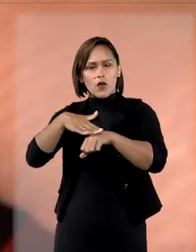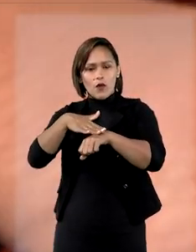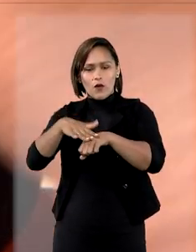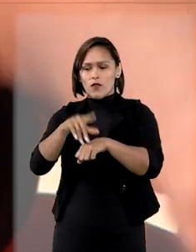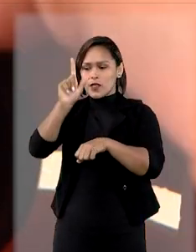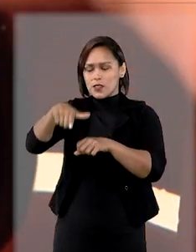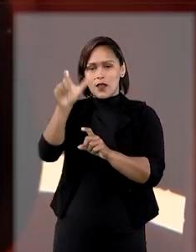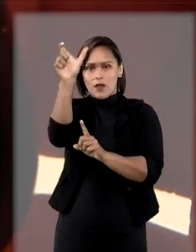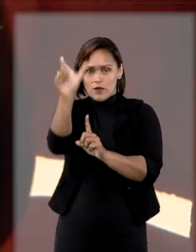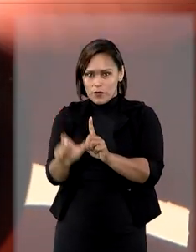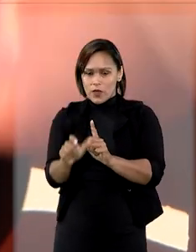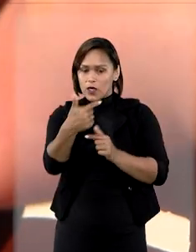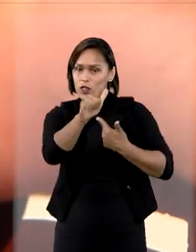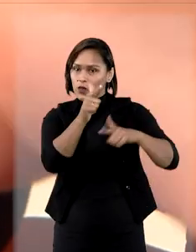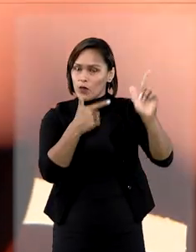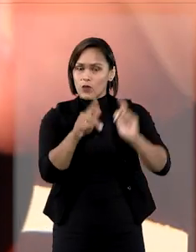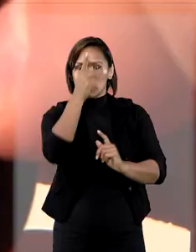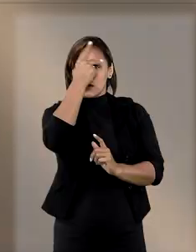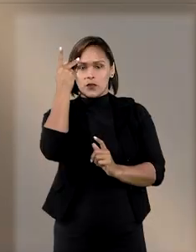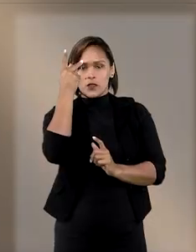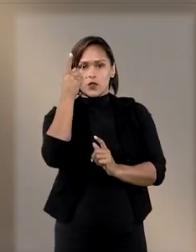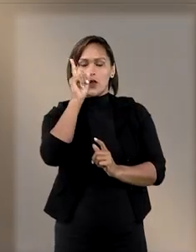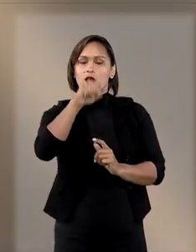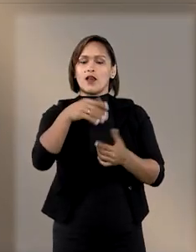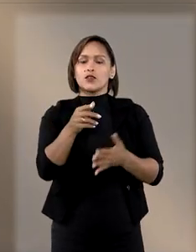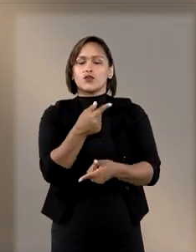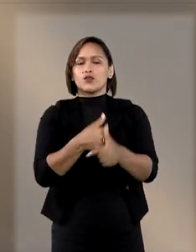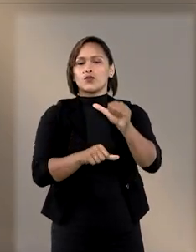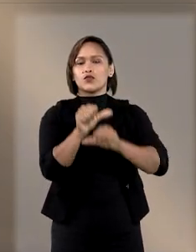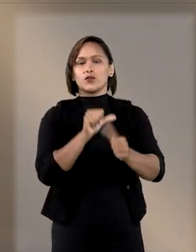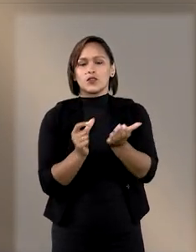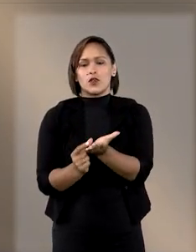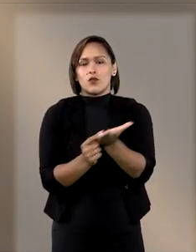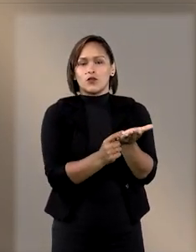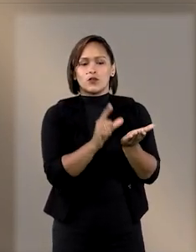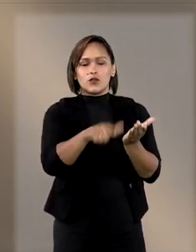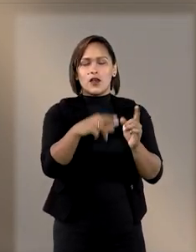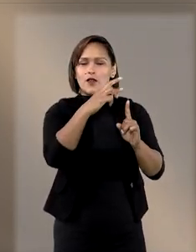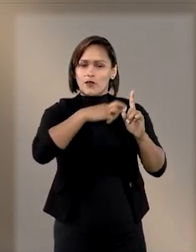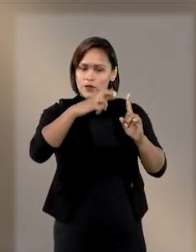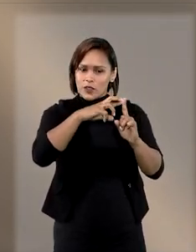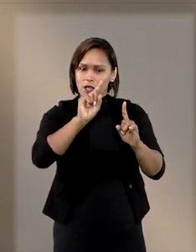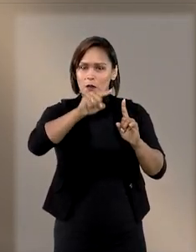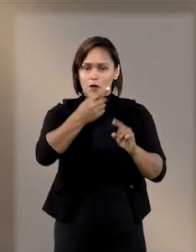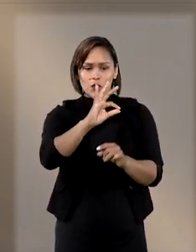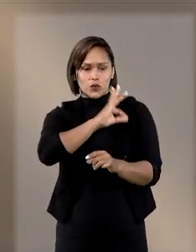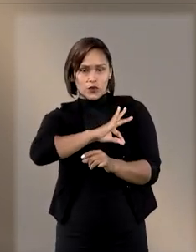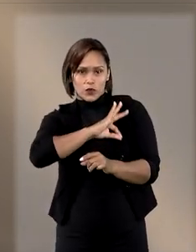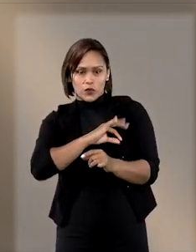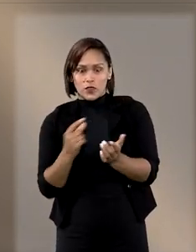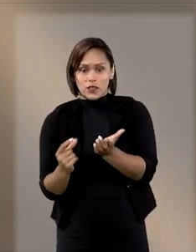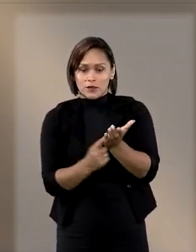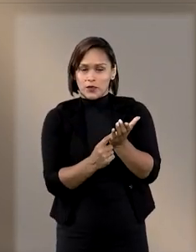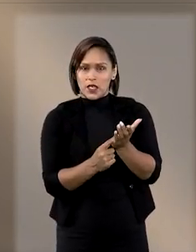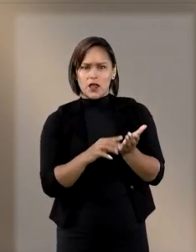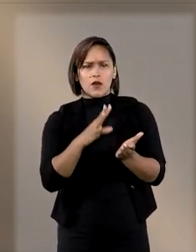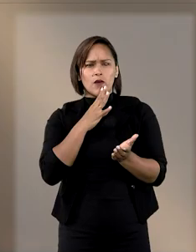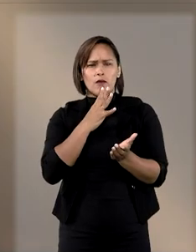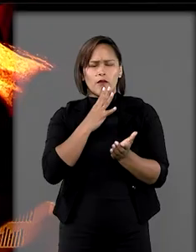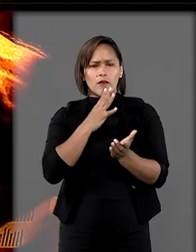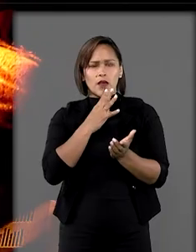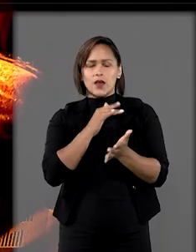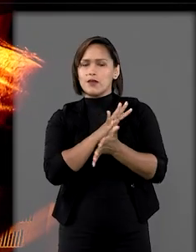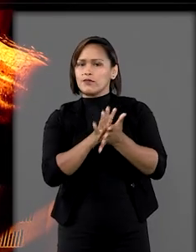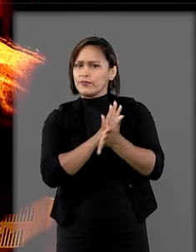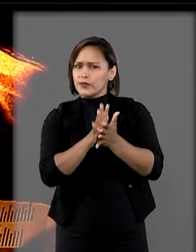entre o alvo interceptado e outras pessoas, a substituição do chip do investigado por um chip da polícia, sem o seu